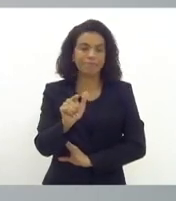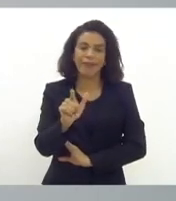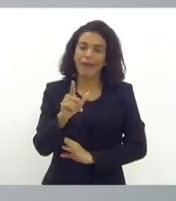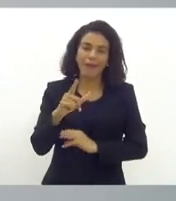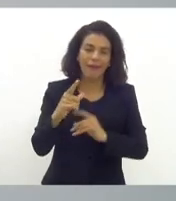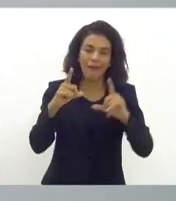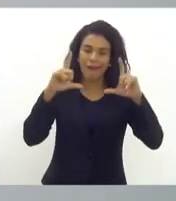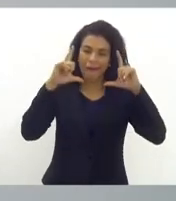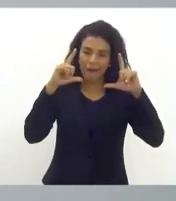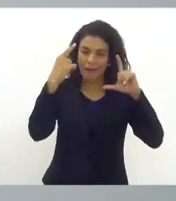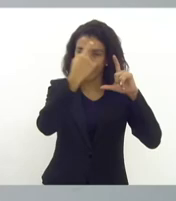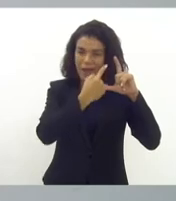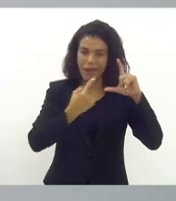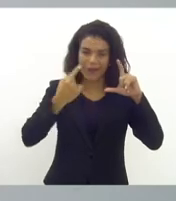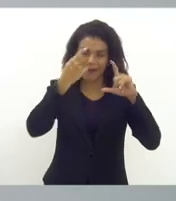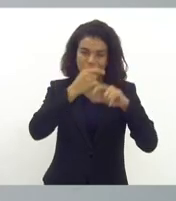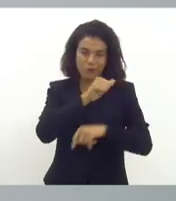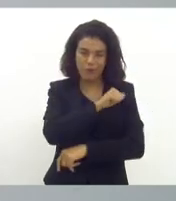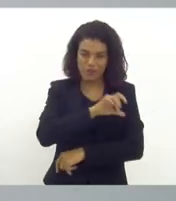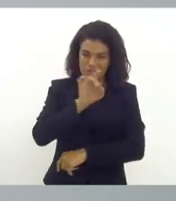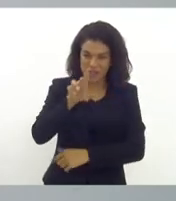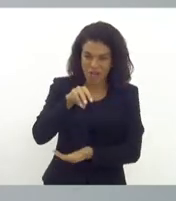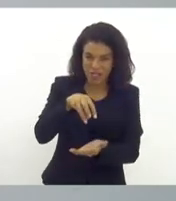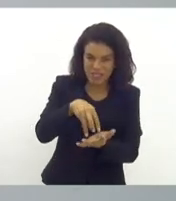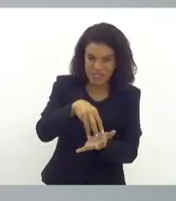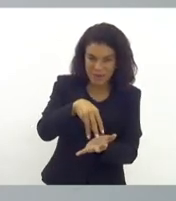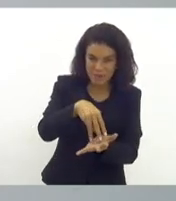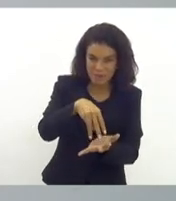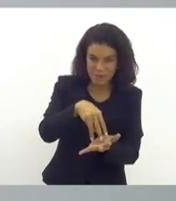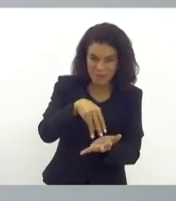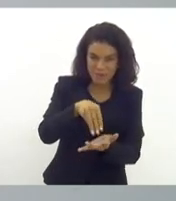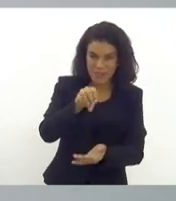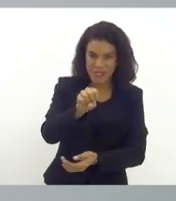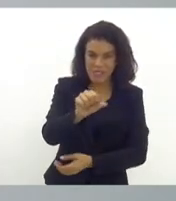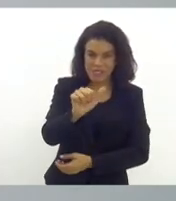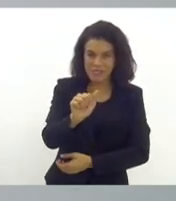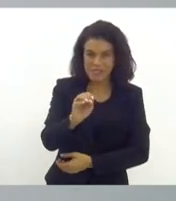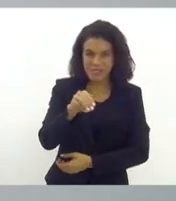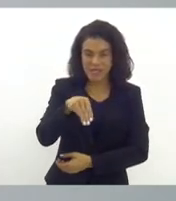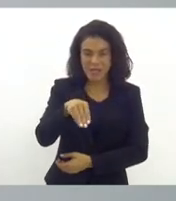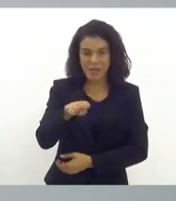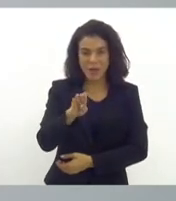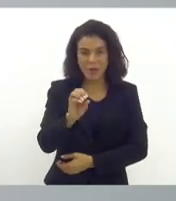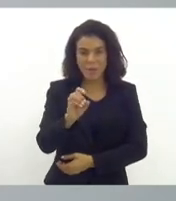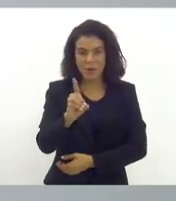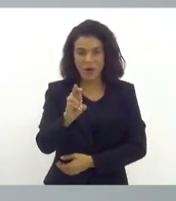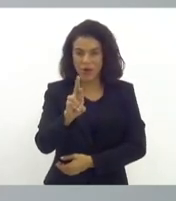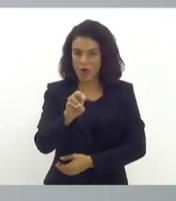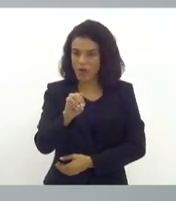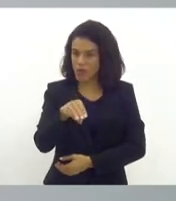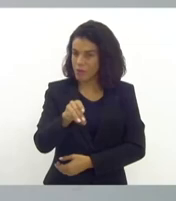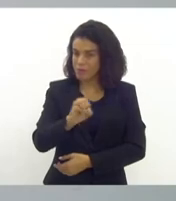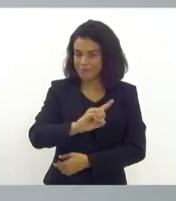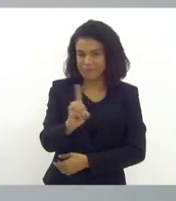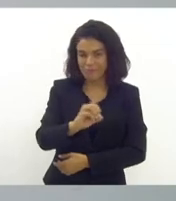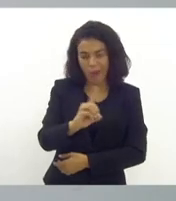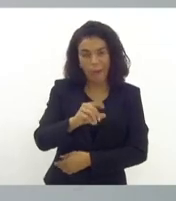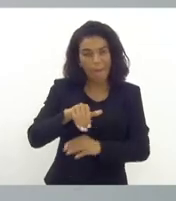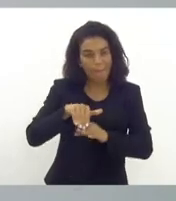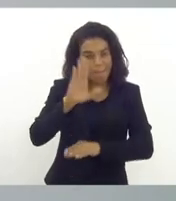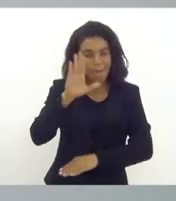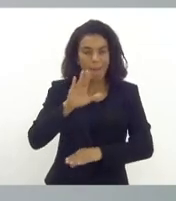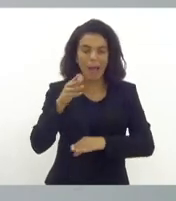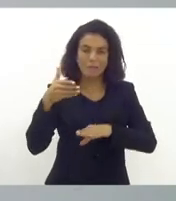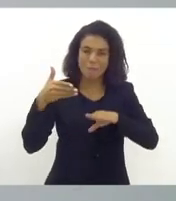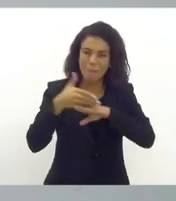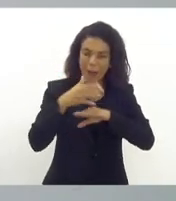Rio de Janeiro para o turista não é só Sambódromo a gente sabe disso o envolvimento é muito maior nos blocos de rua né isso acontece